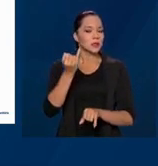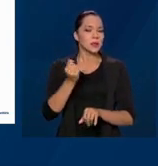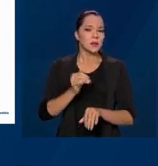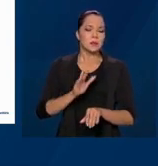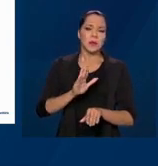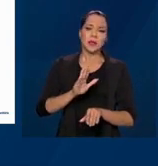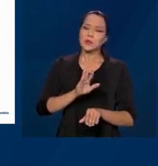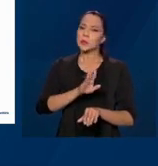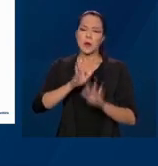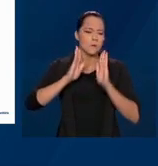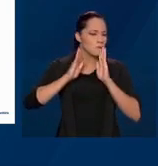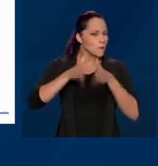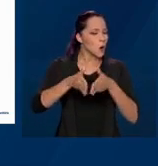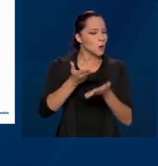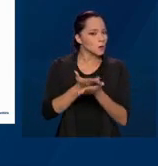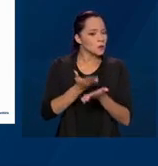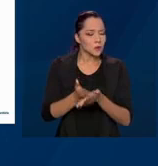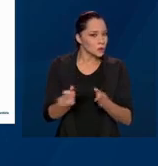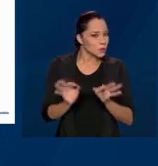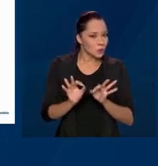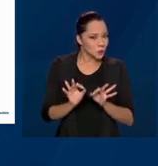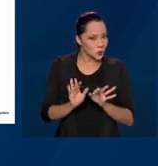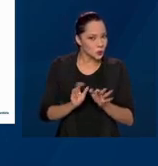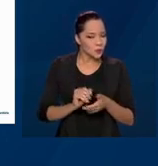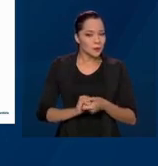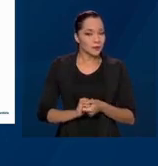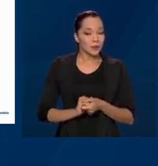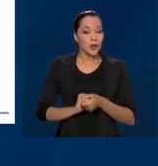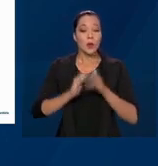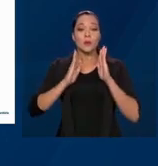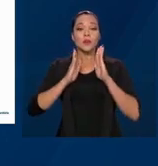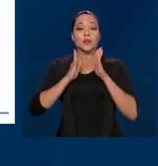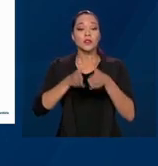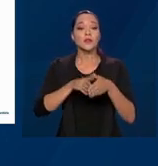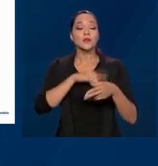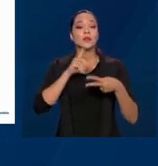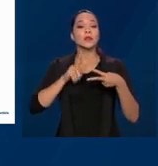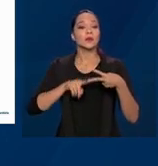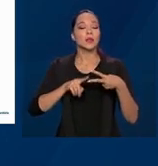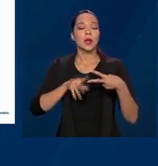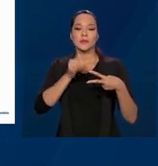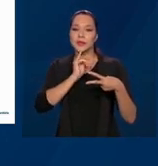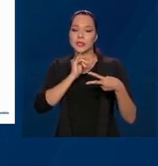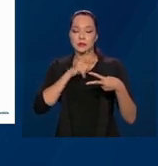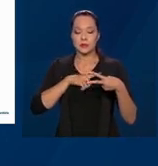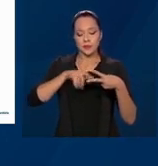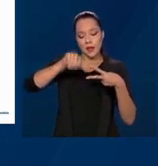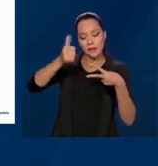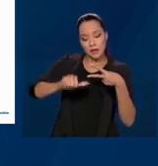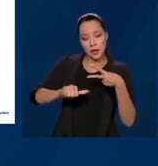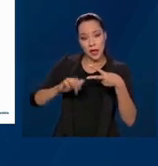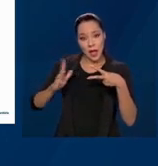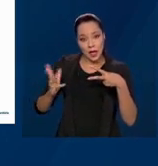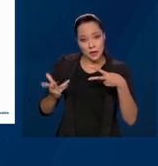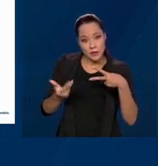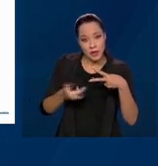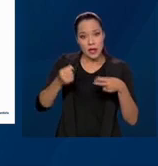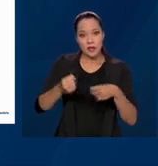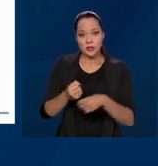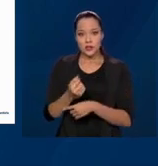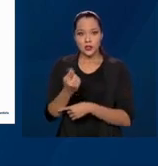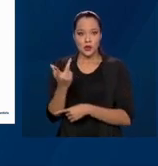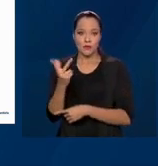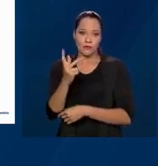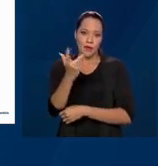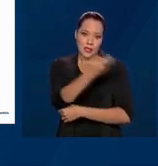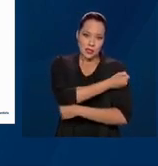o foco do estudo. Então, os objetivos secundários, a gente tem, por exemplo, avaliar a eficácia de 2 doses da